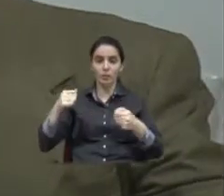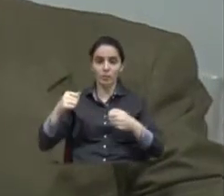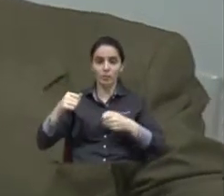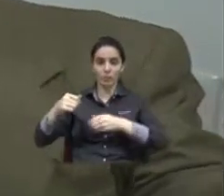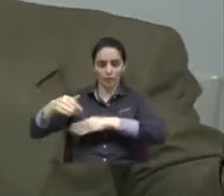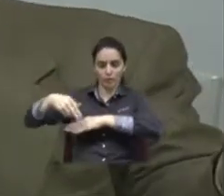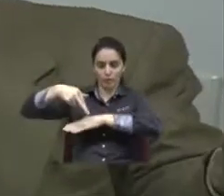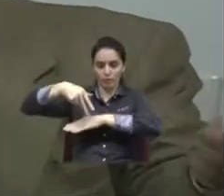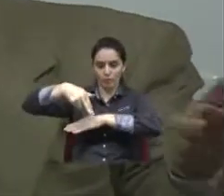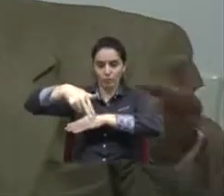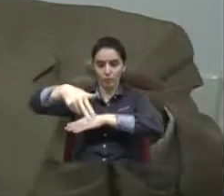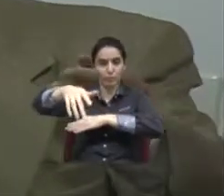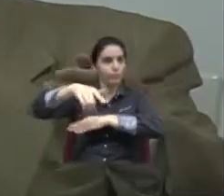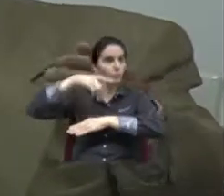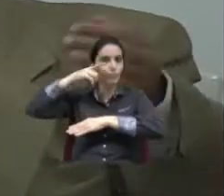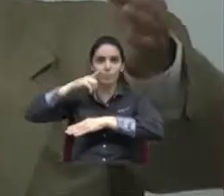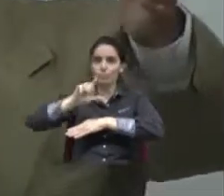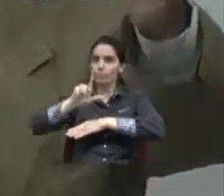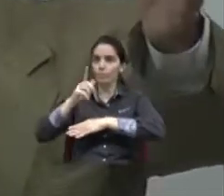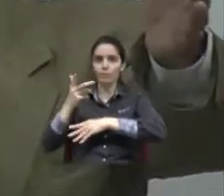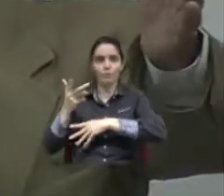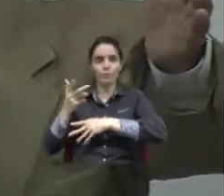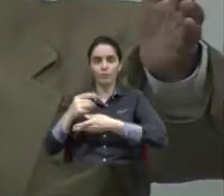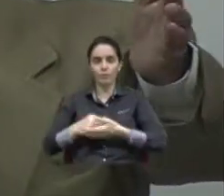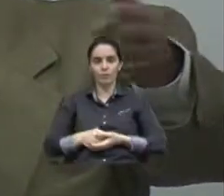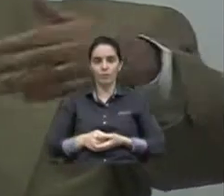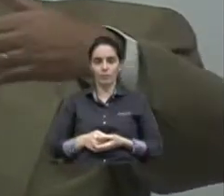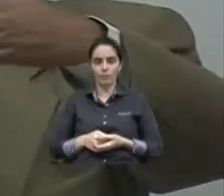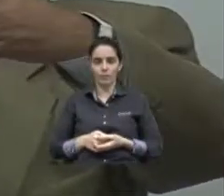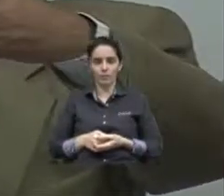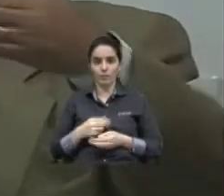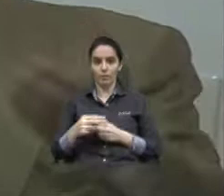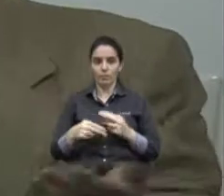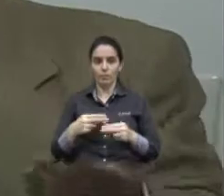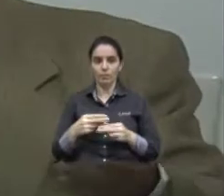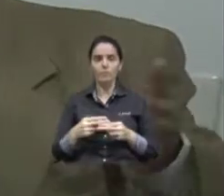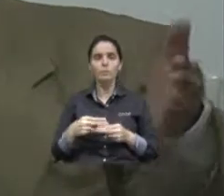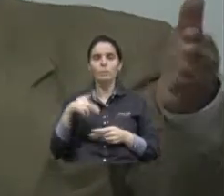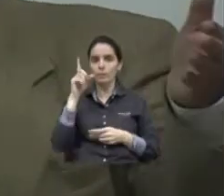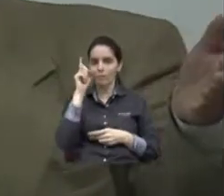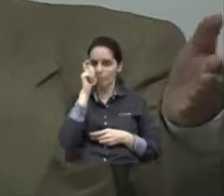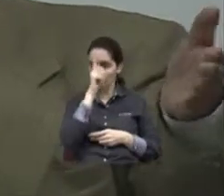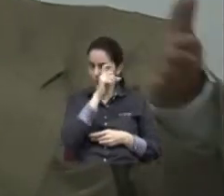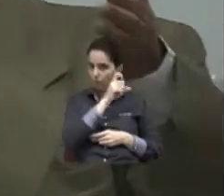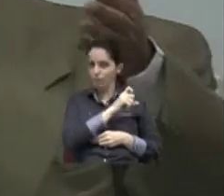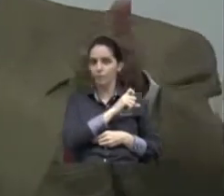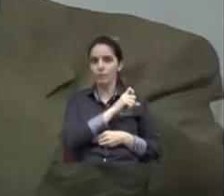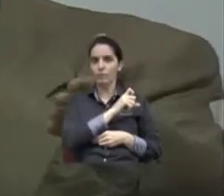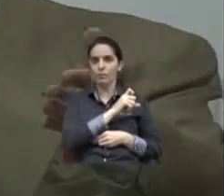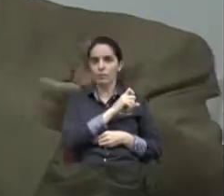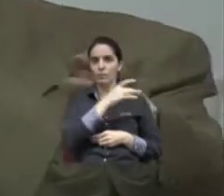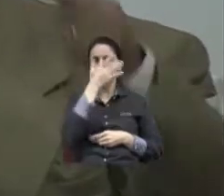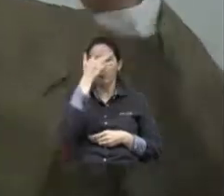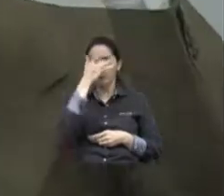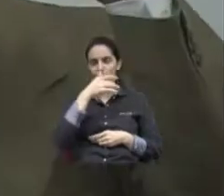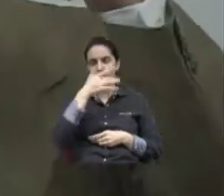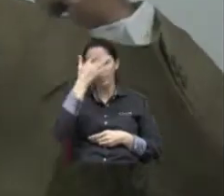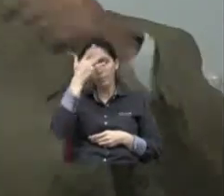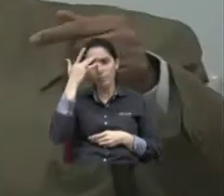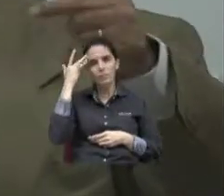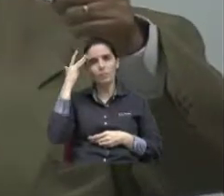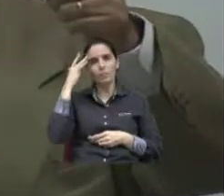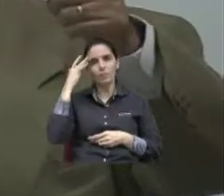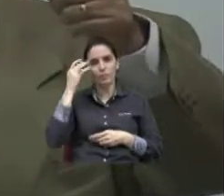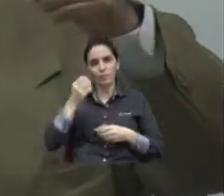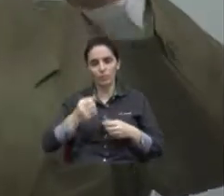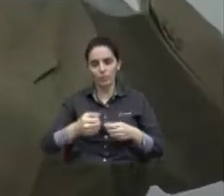atravessar, vereador. Então, a situação é difícil, as pessoas têm até acidente, as pessoas